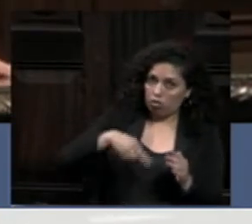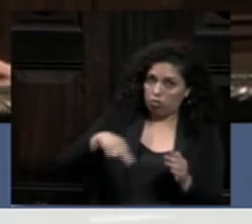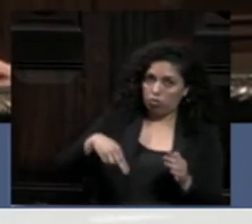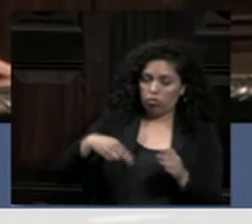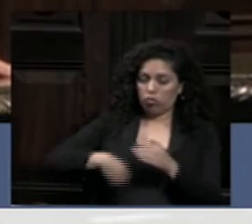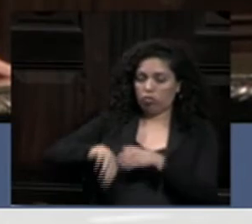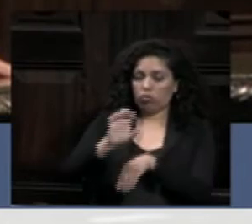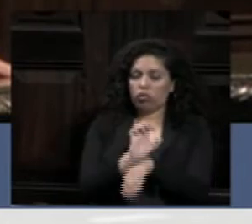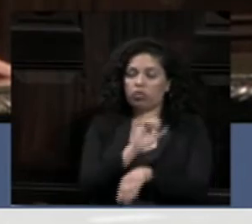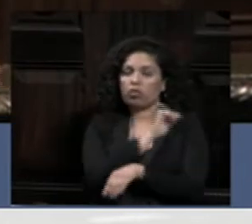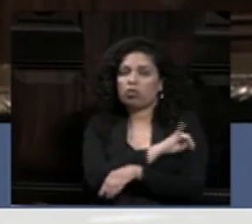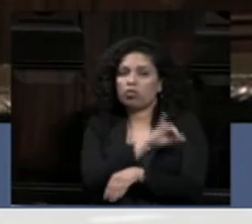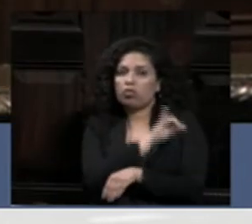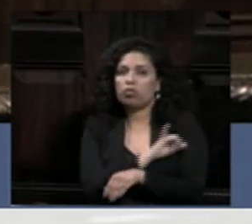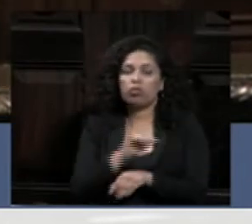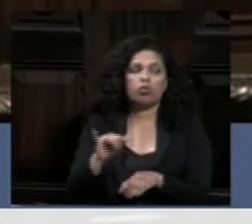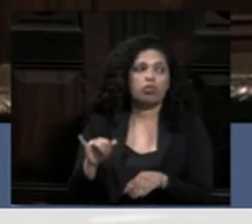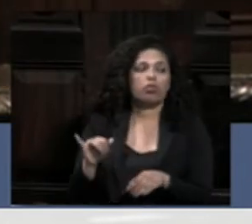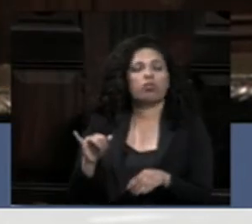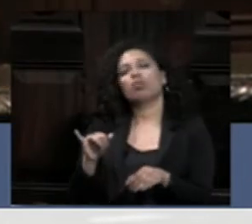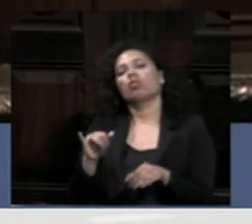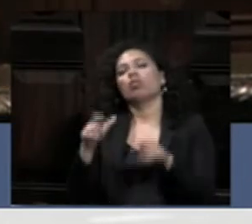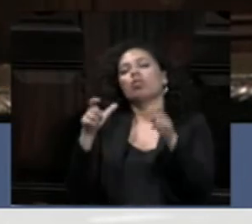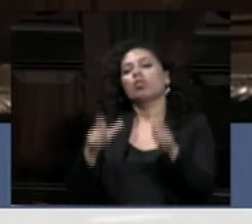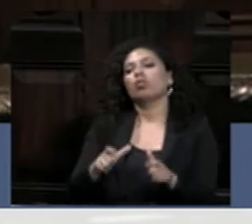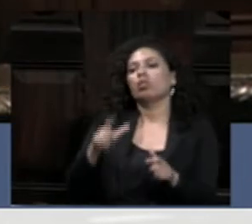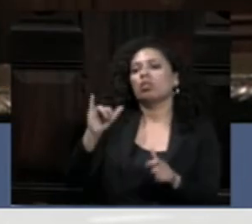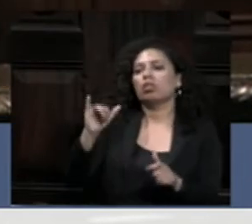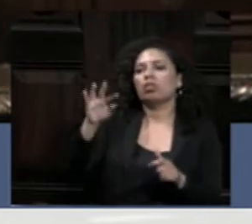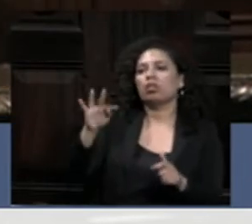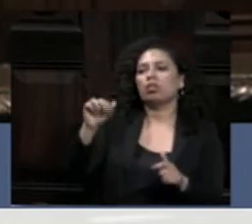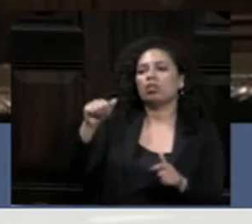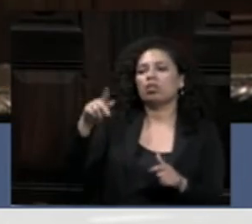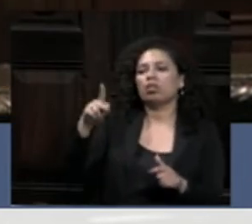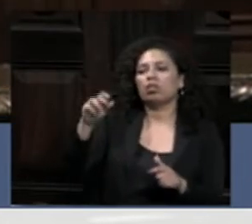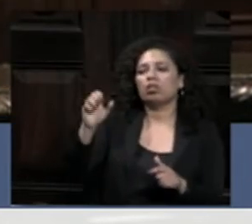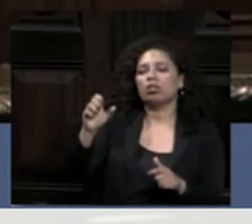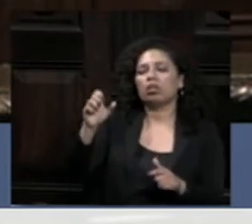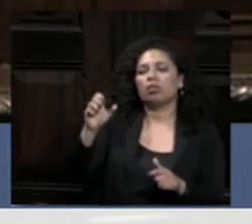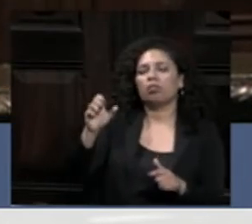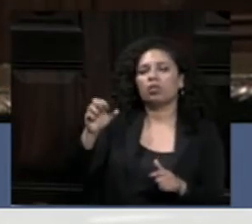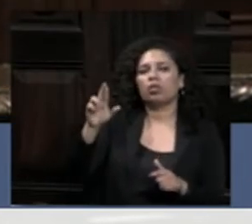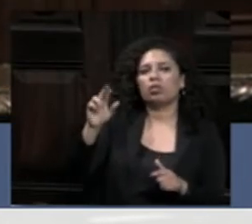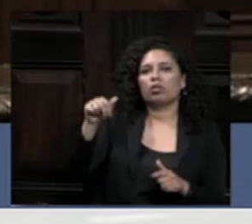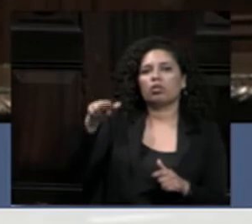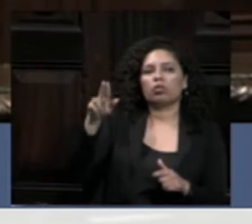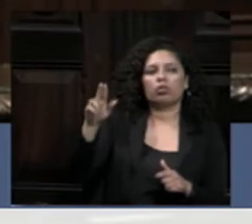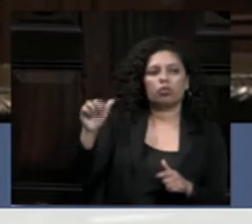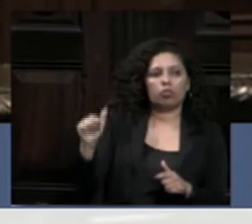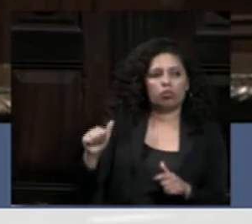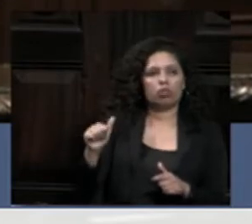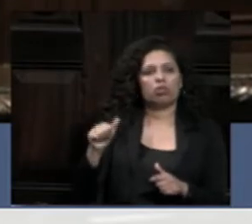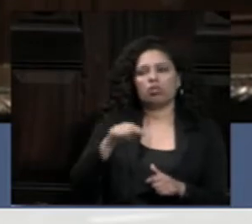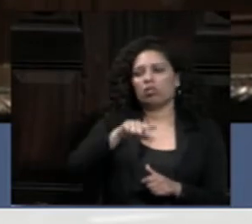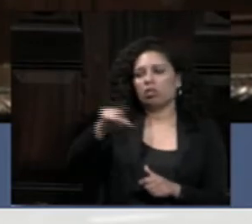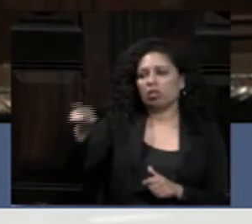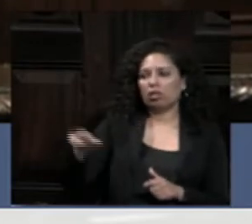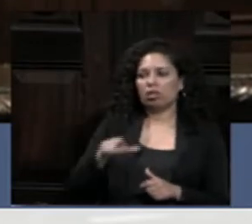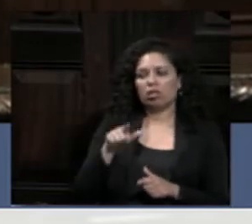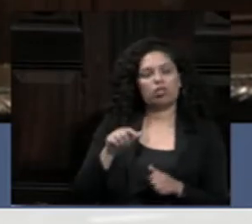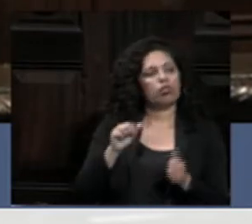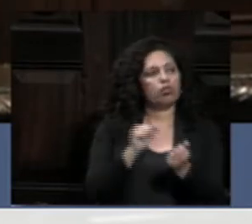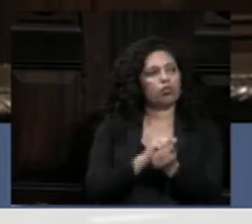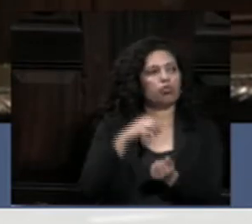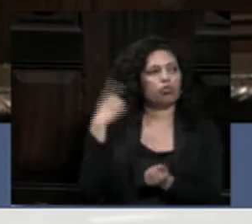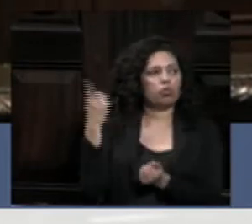de Itaperuna, na qual o senador Lindbergh participou, e lá nessa audiência pública se concluiu que um